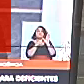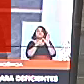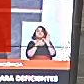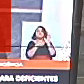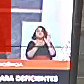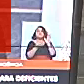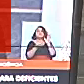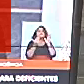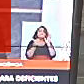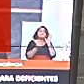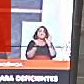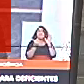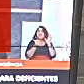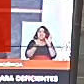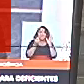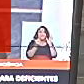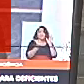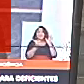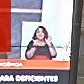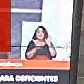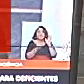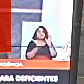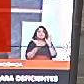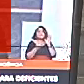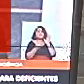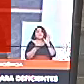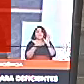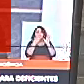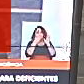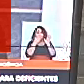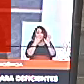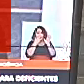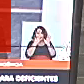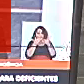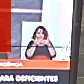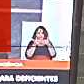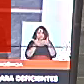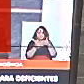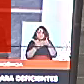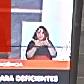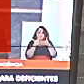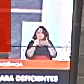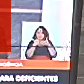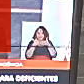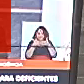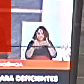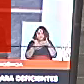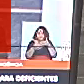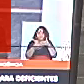de uma forma mais de curto prazo, trazer